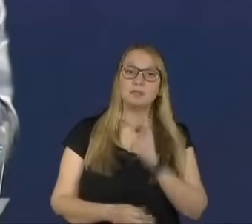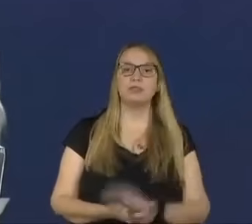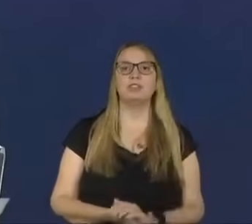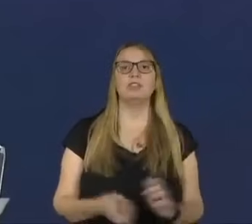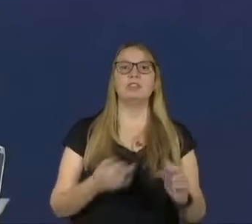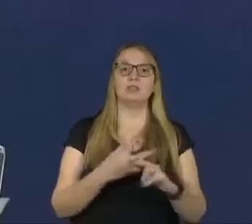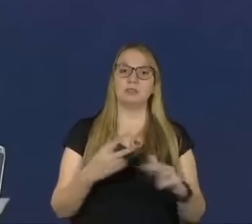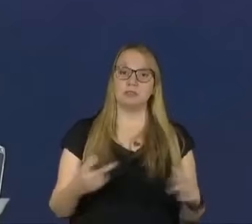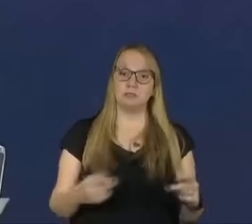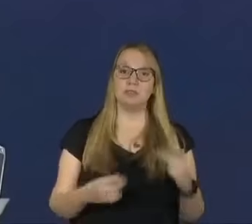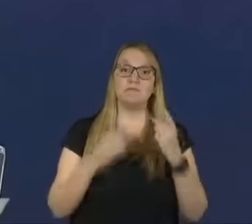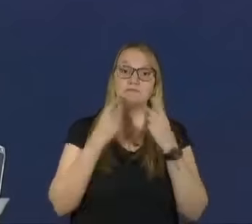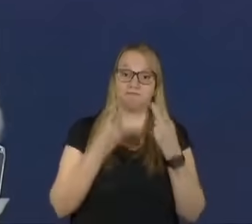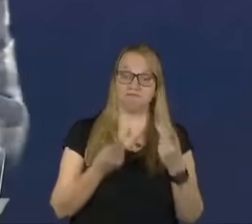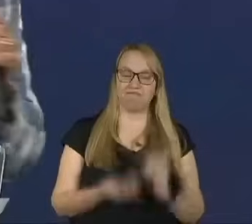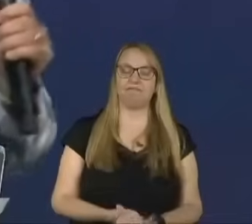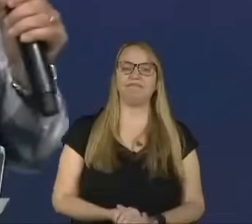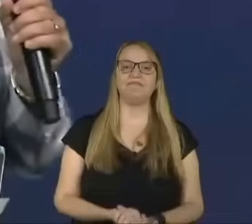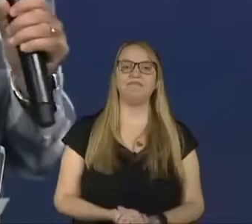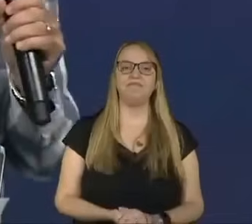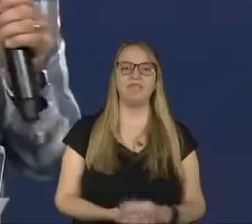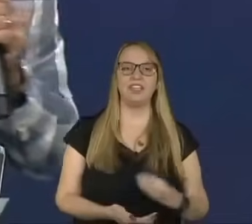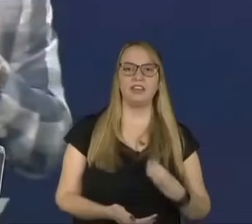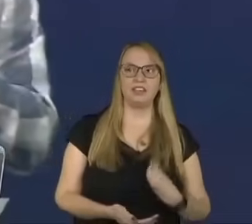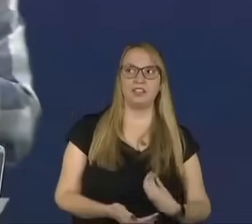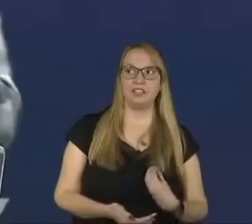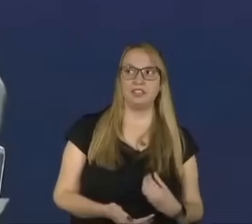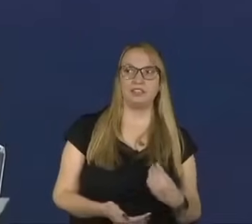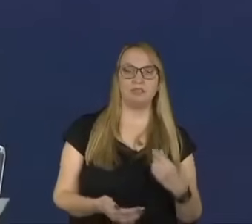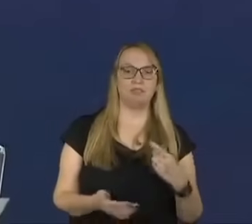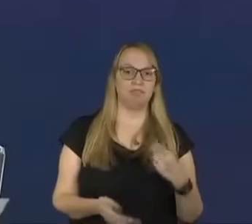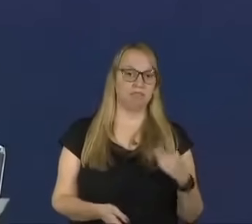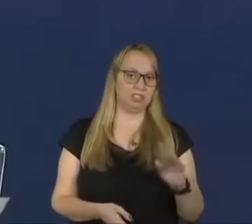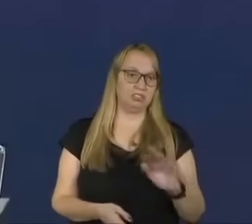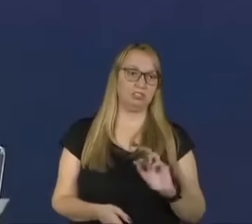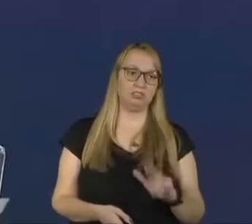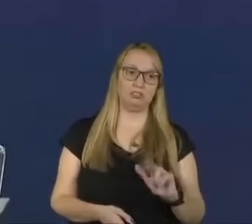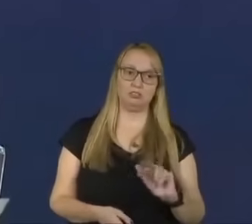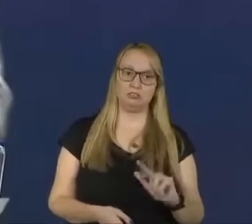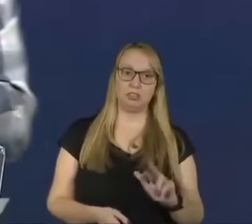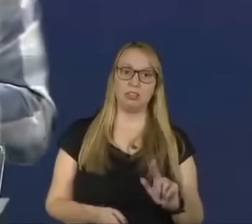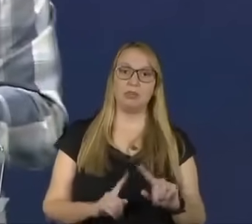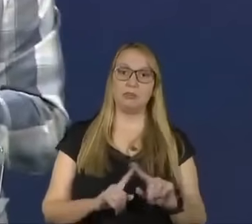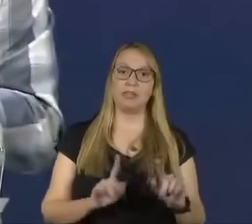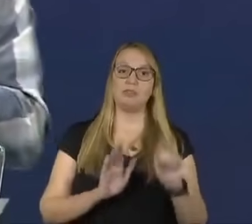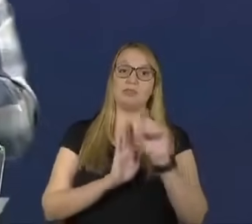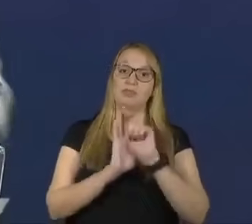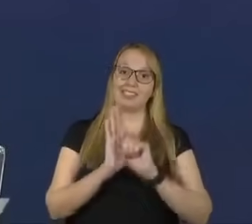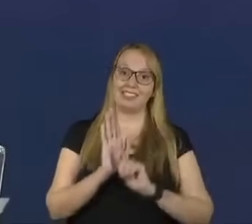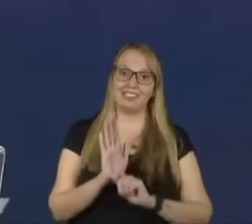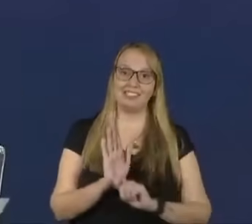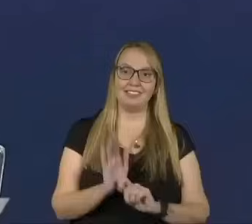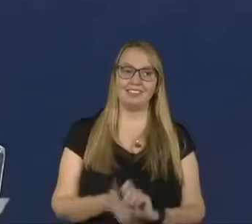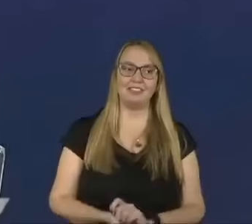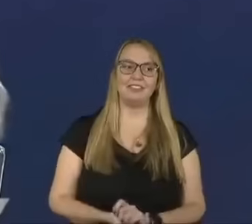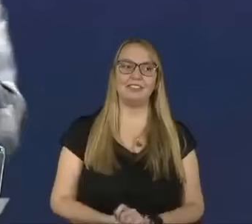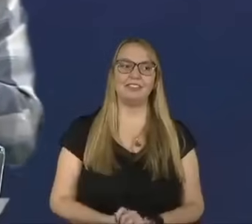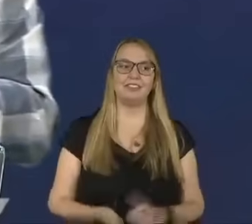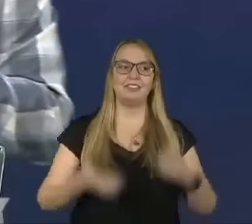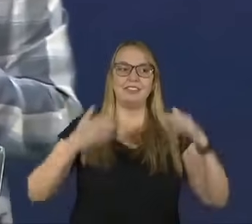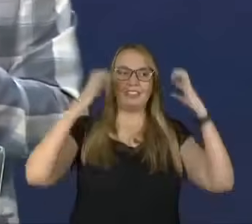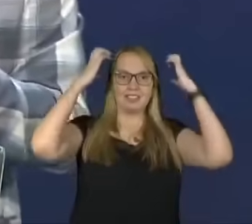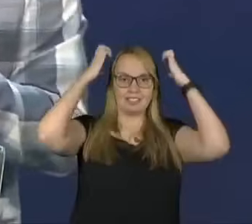coisas que eu vou falar aqui eu não vou falar sobre a vida dele mas eu vou deixar esse texto de estter Capítulo 10